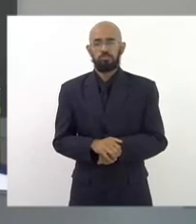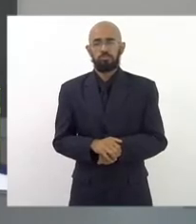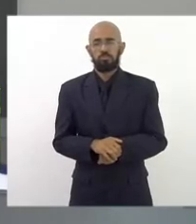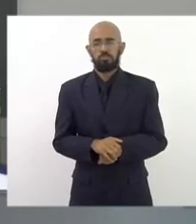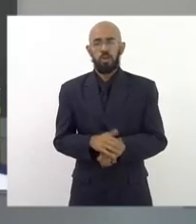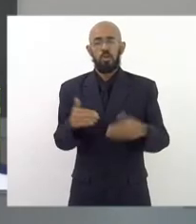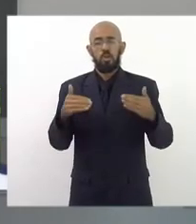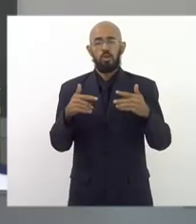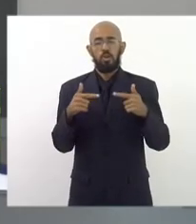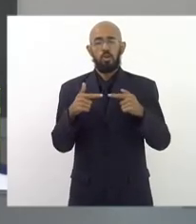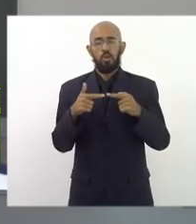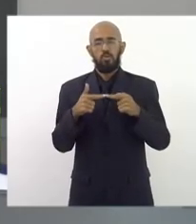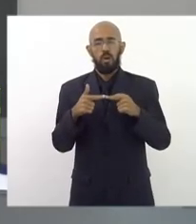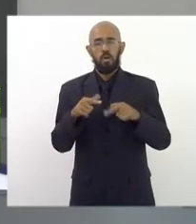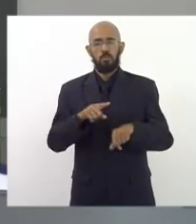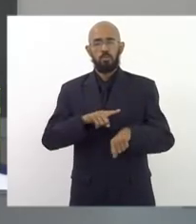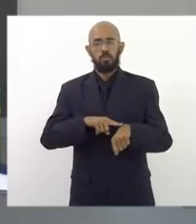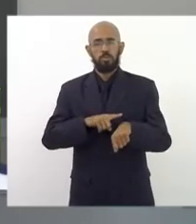registro